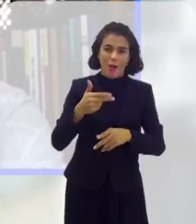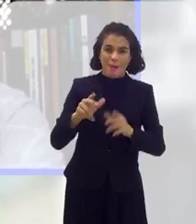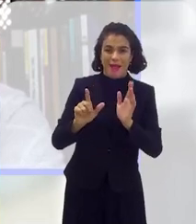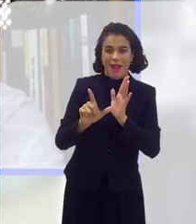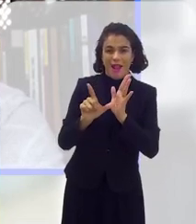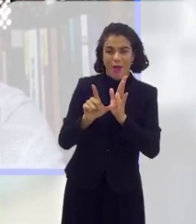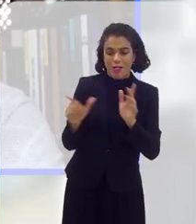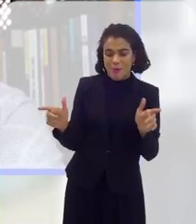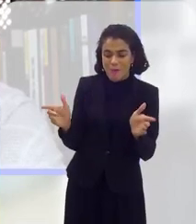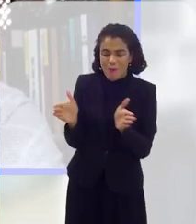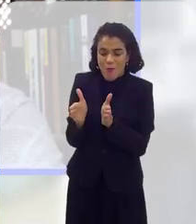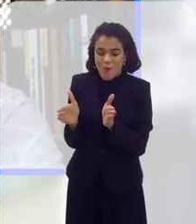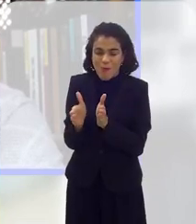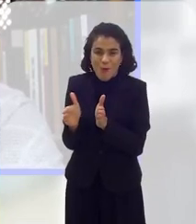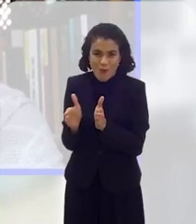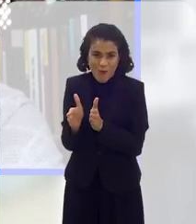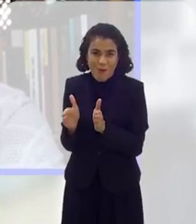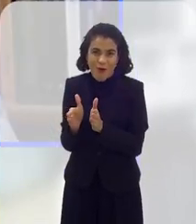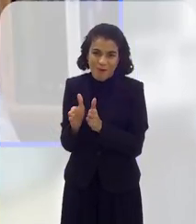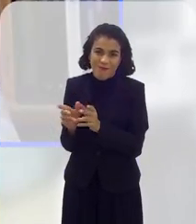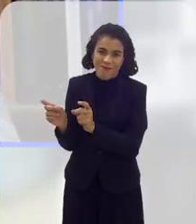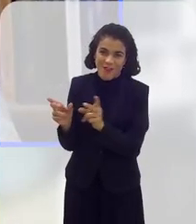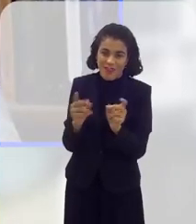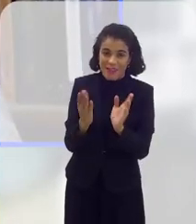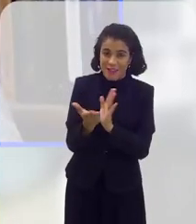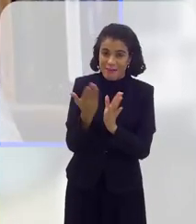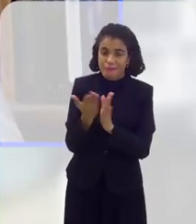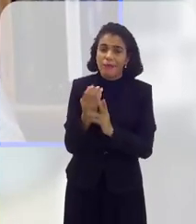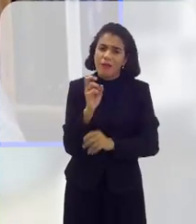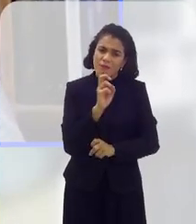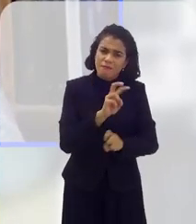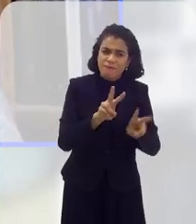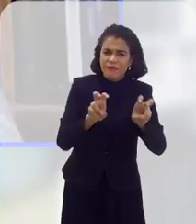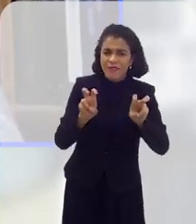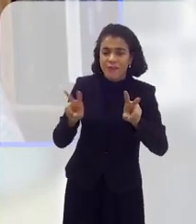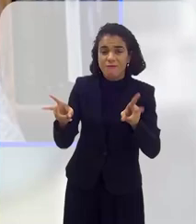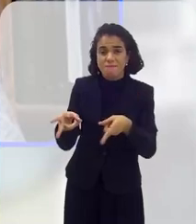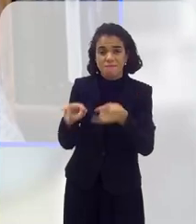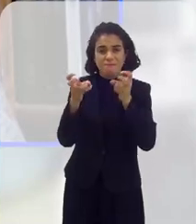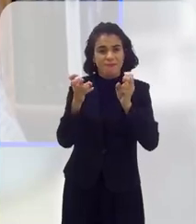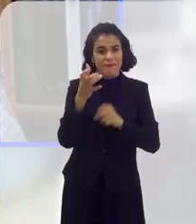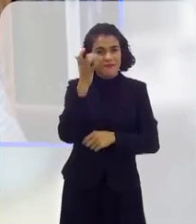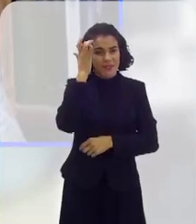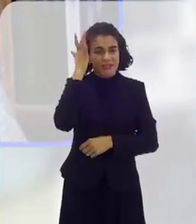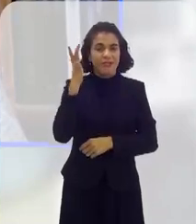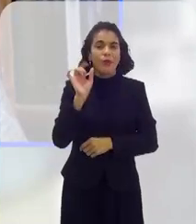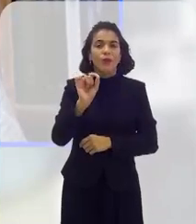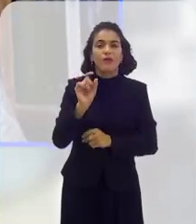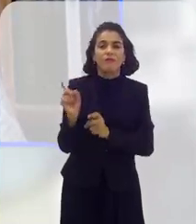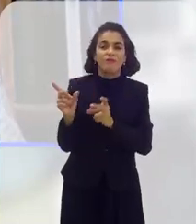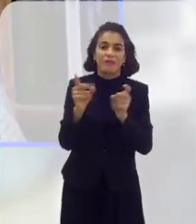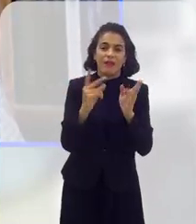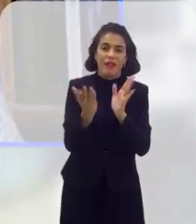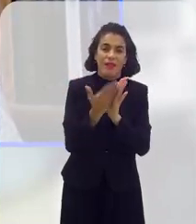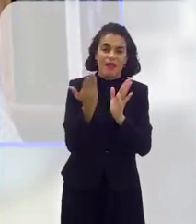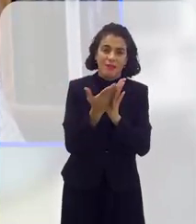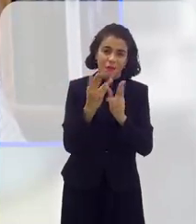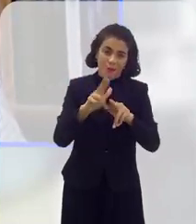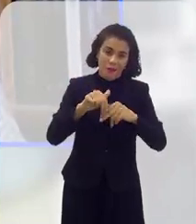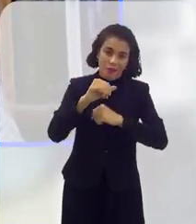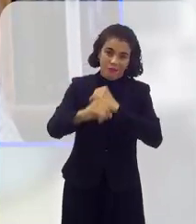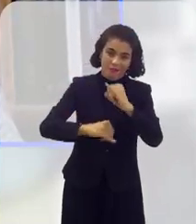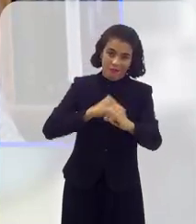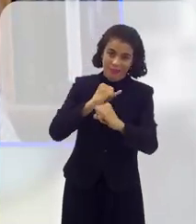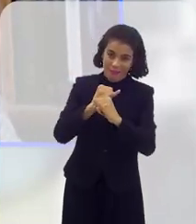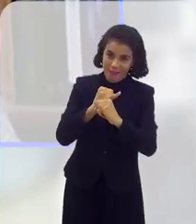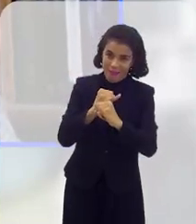né, as livrarias de médio, pequeno porte, mas a gente também viu uma certa facilidade na venda dos livros